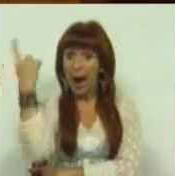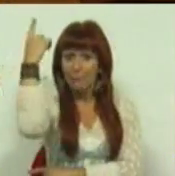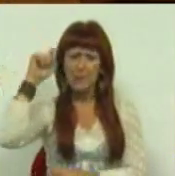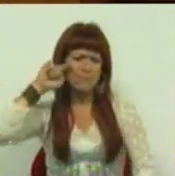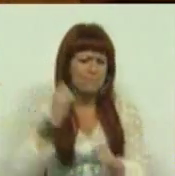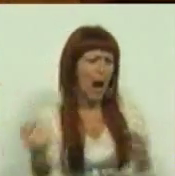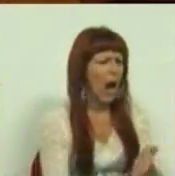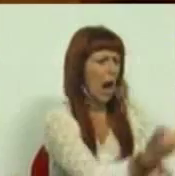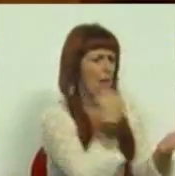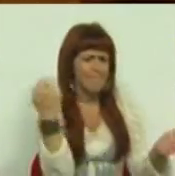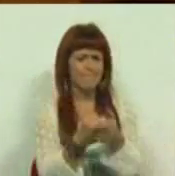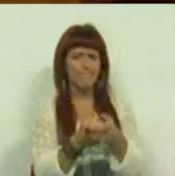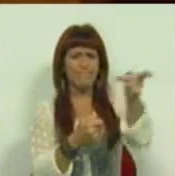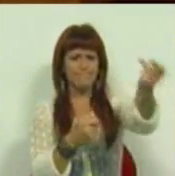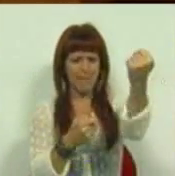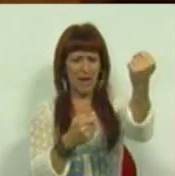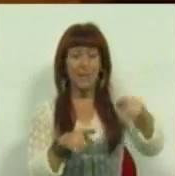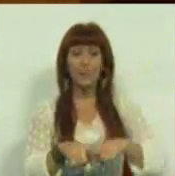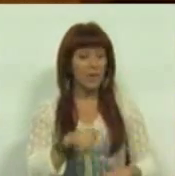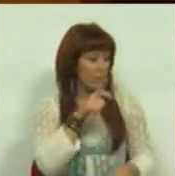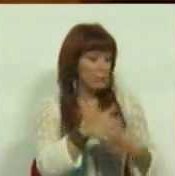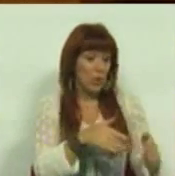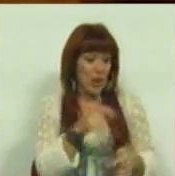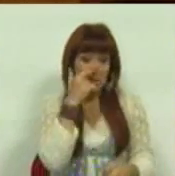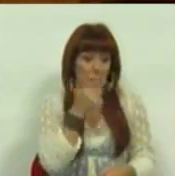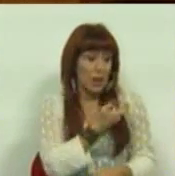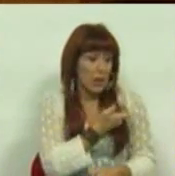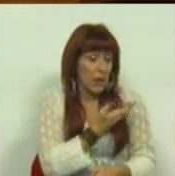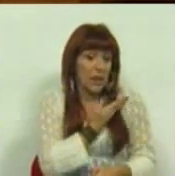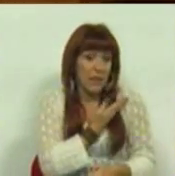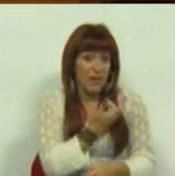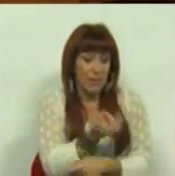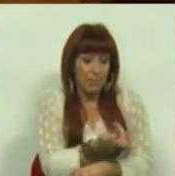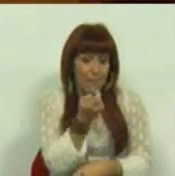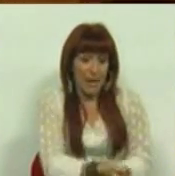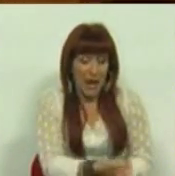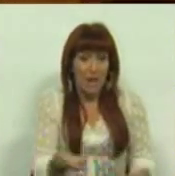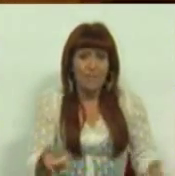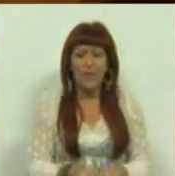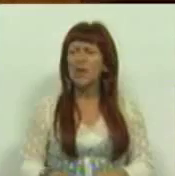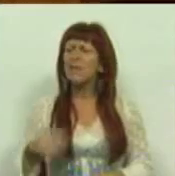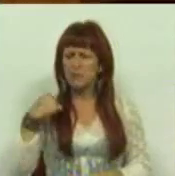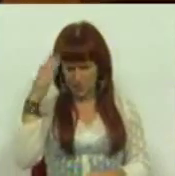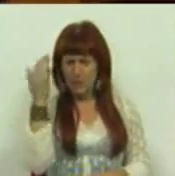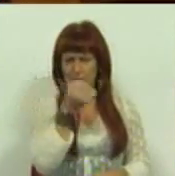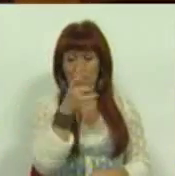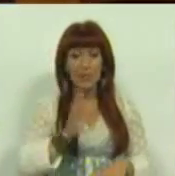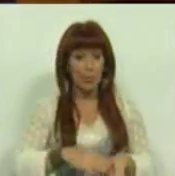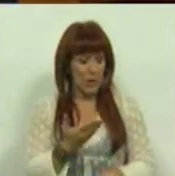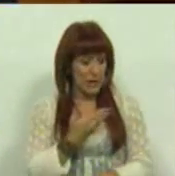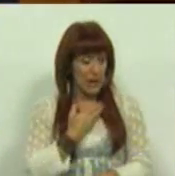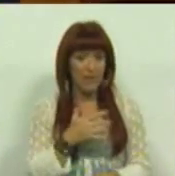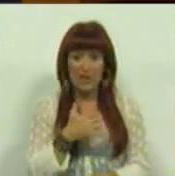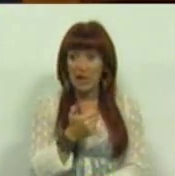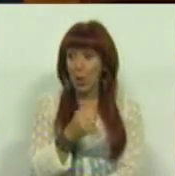a cobrar, ainda que os contribuintes tenham uma pequena dívida, e quantos casos sabemos em que por uma dívida